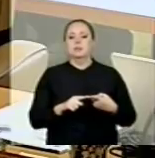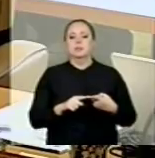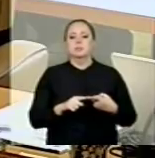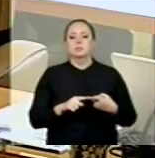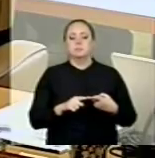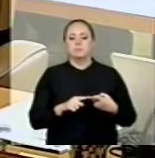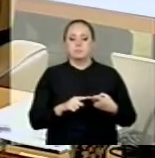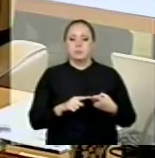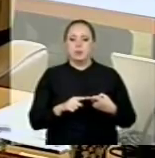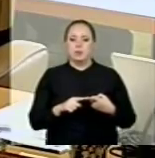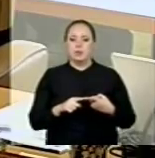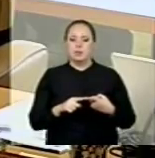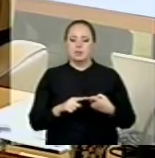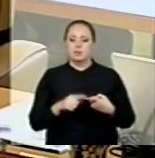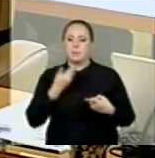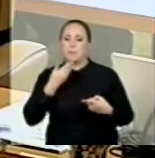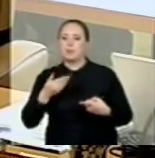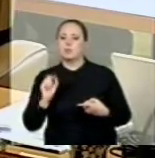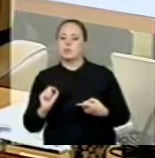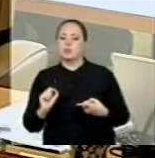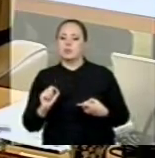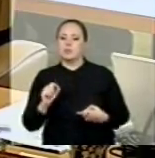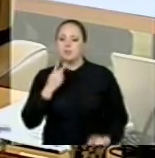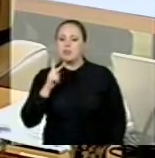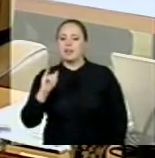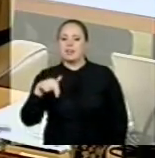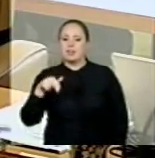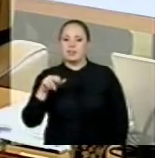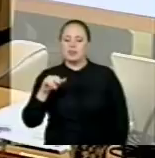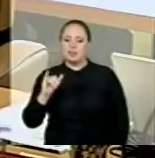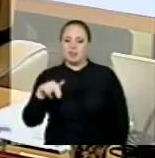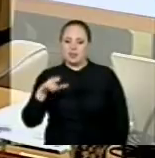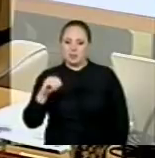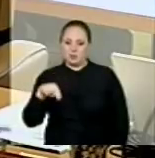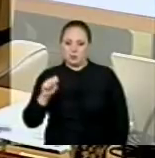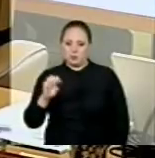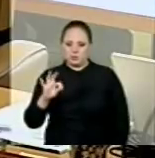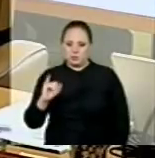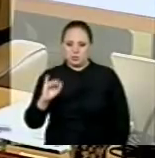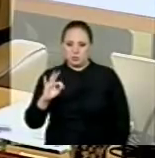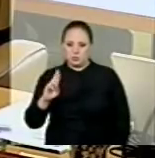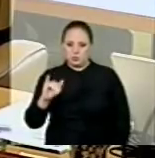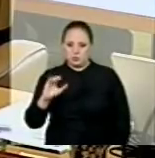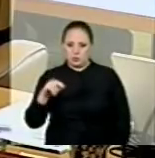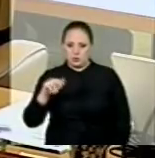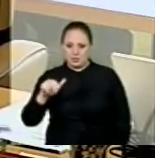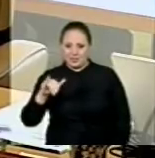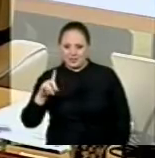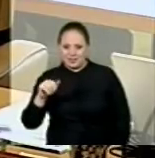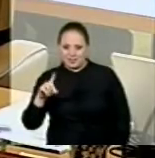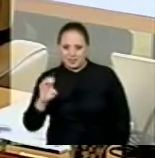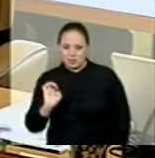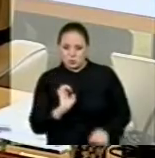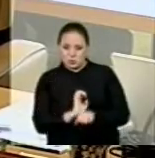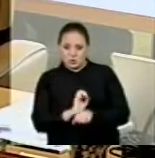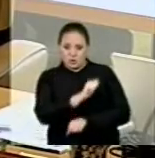a requerente pede é a declaração de inconstitucionalidade de dispositivos da Constituição do Estado do Rio de Janeiro e, por